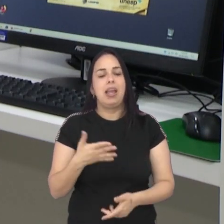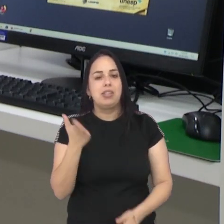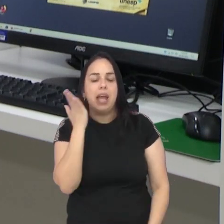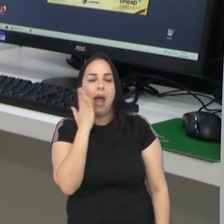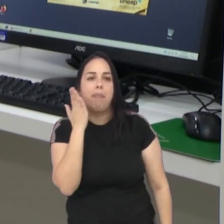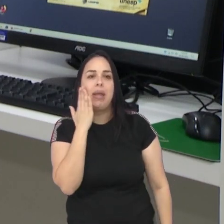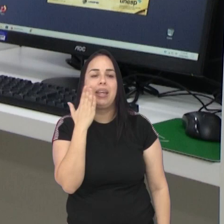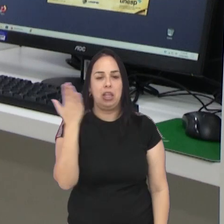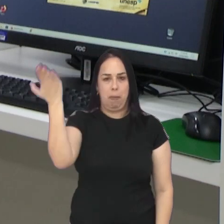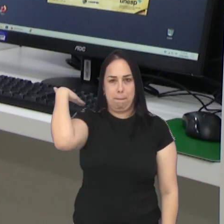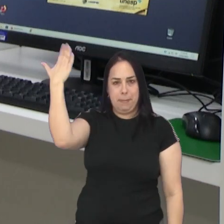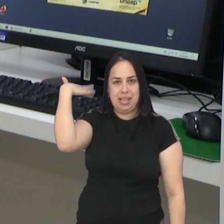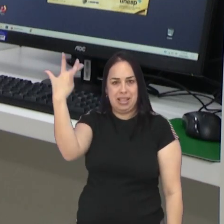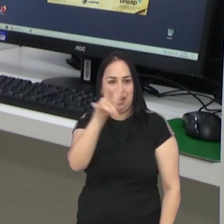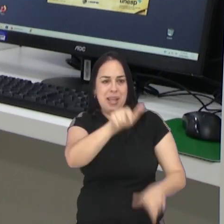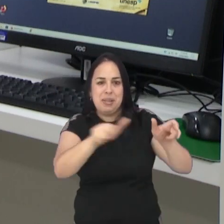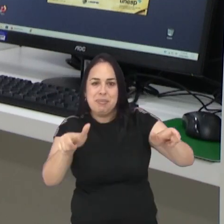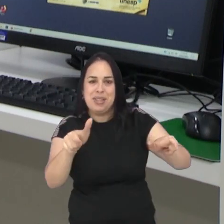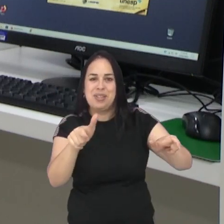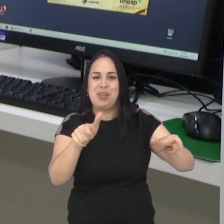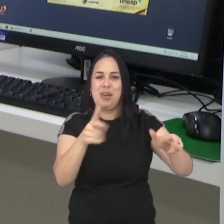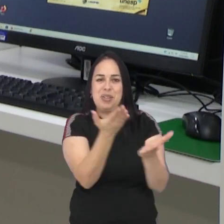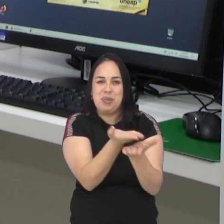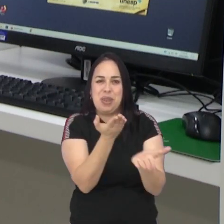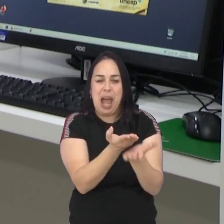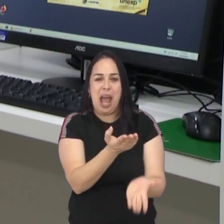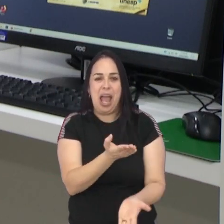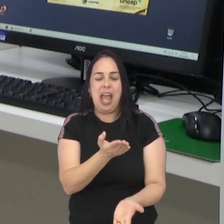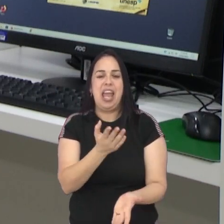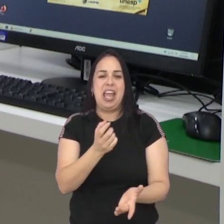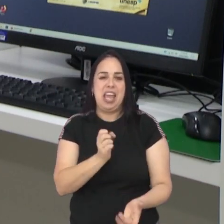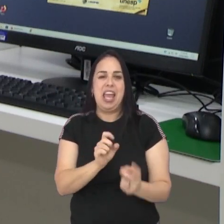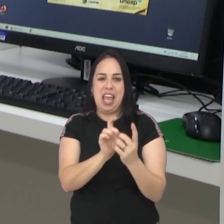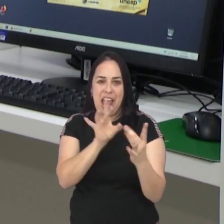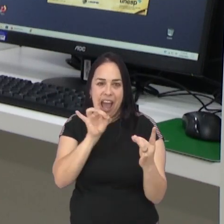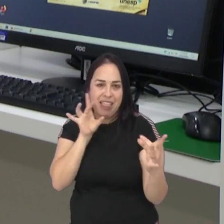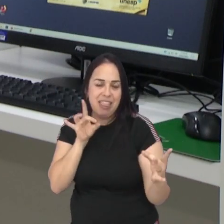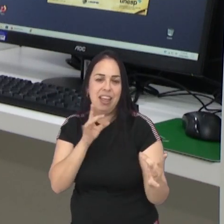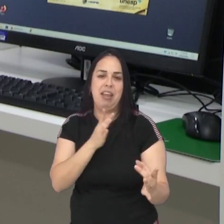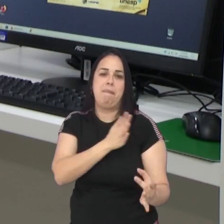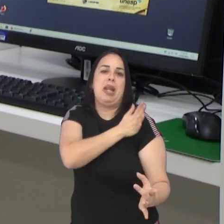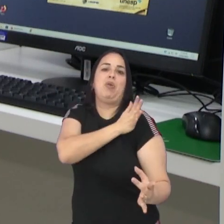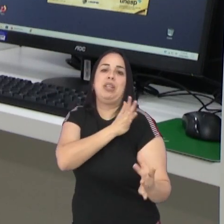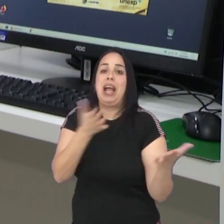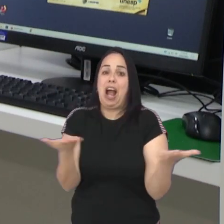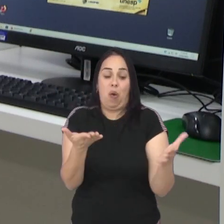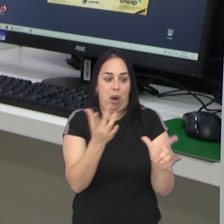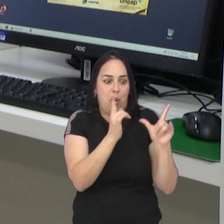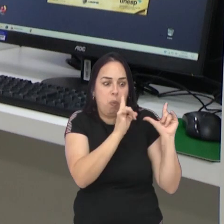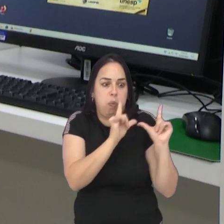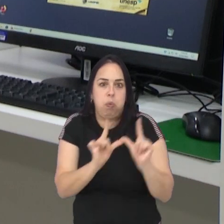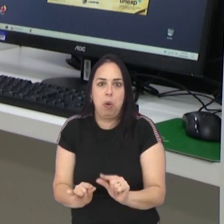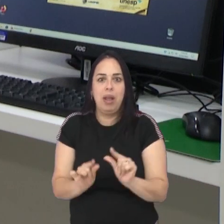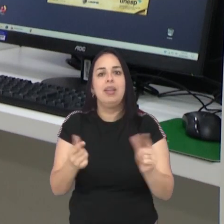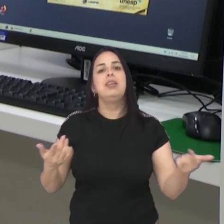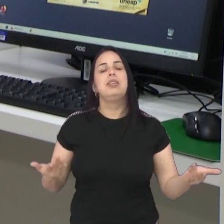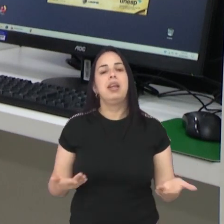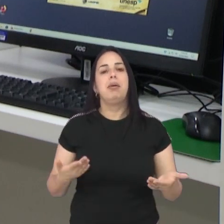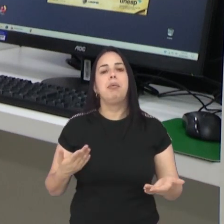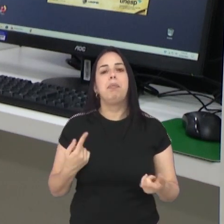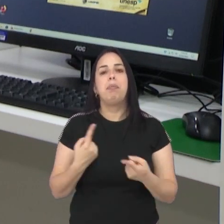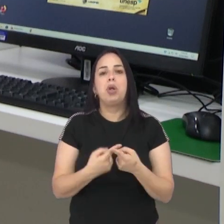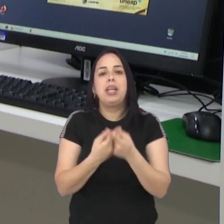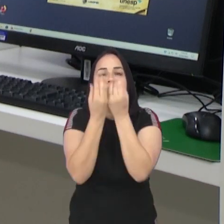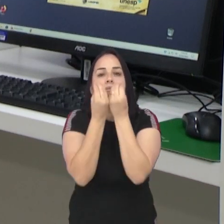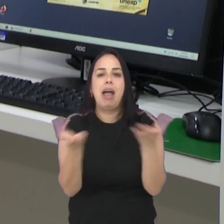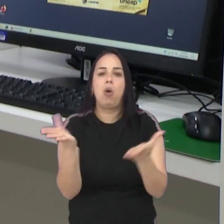essa resistência inicial que existia para a EAD, ela vai caindo, e a tendência é cair. Porque à